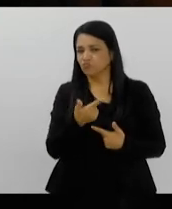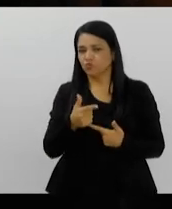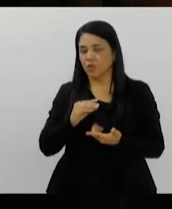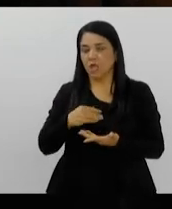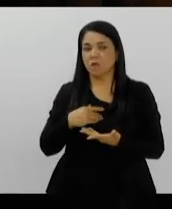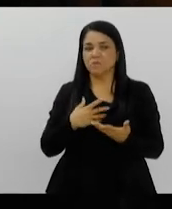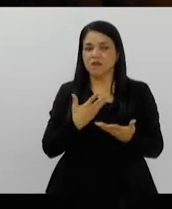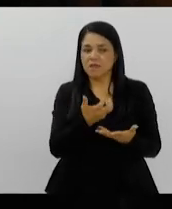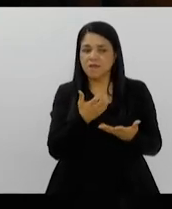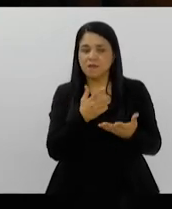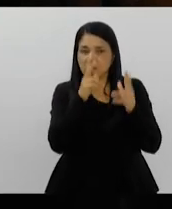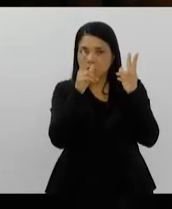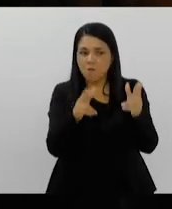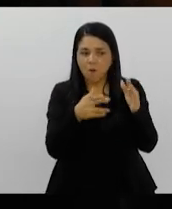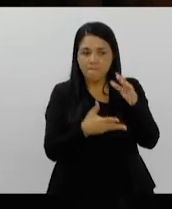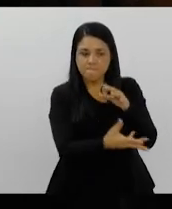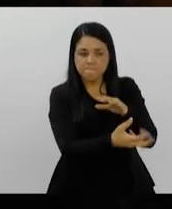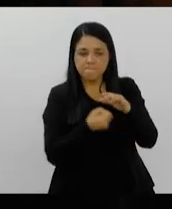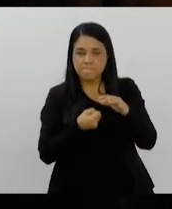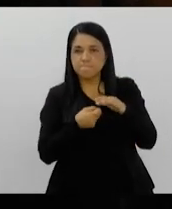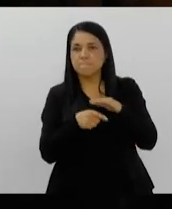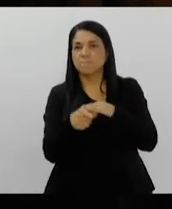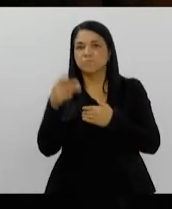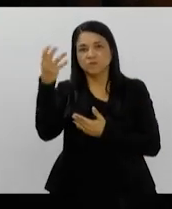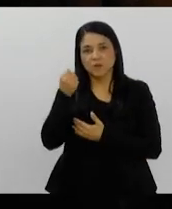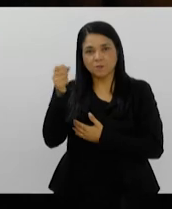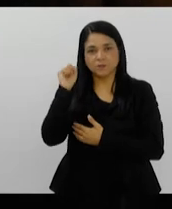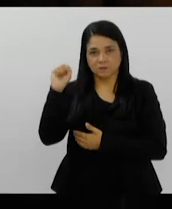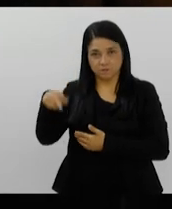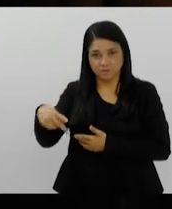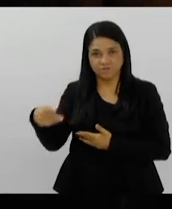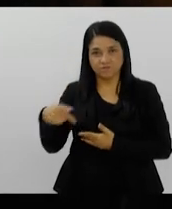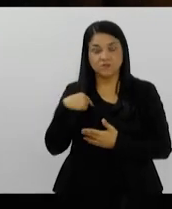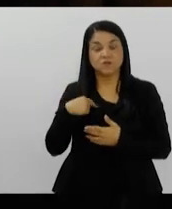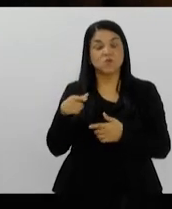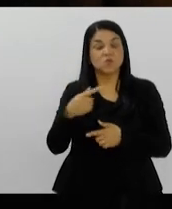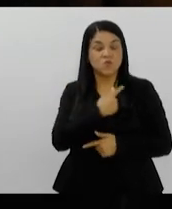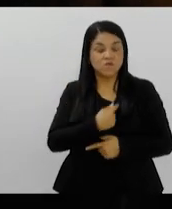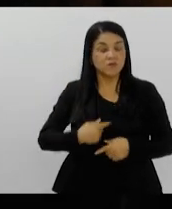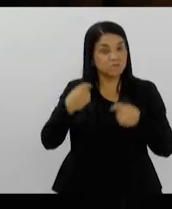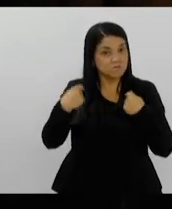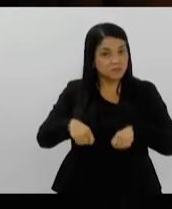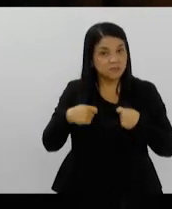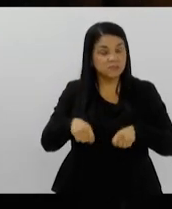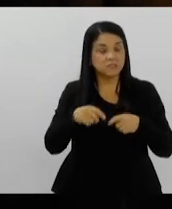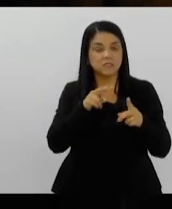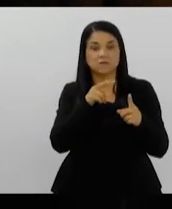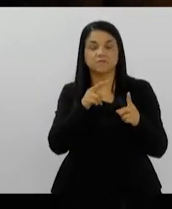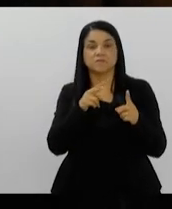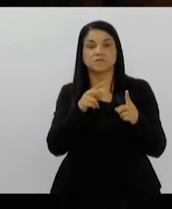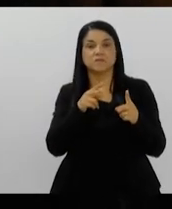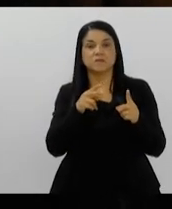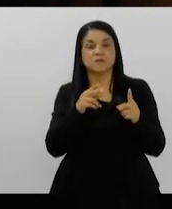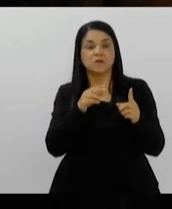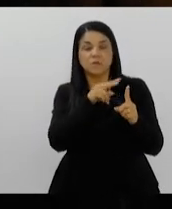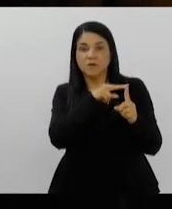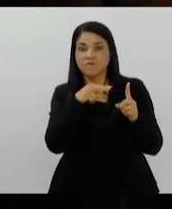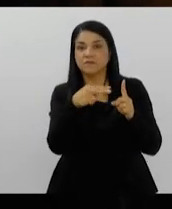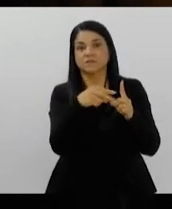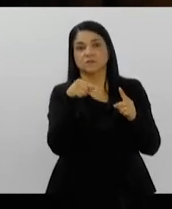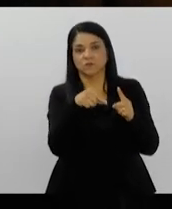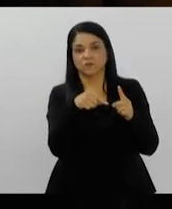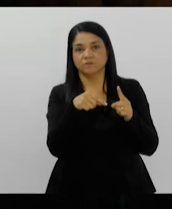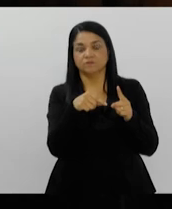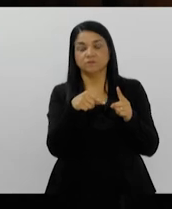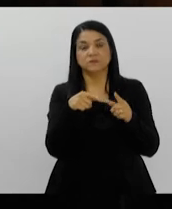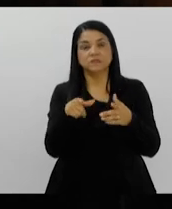como já fez esse ano? O governo tem que mandar uma peça real. Se esse ano o governo, pelo menos, não está superestimando